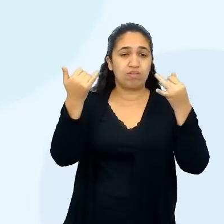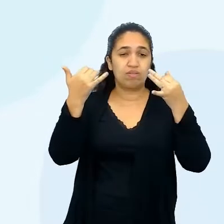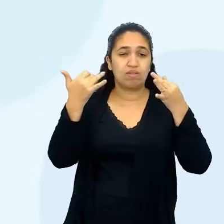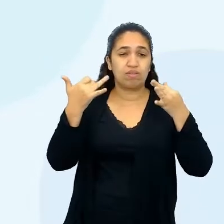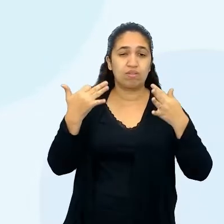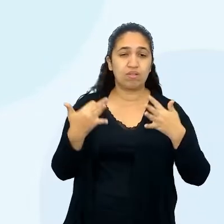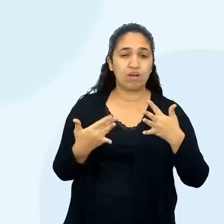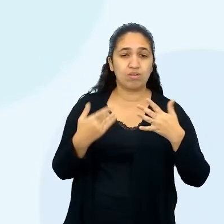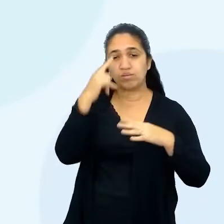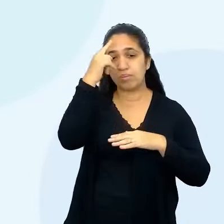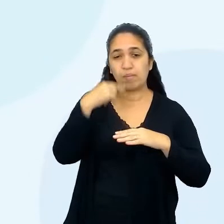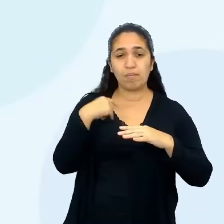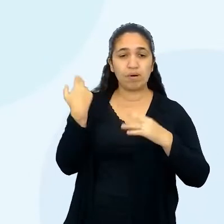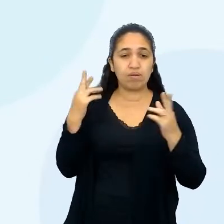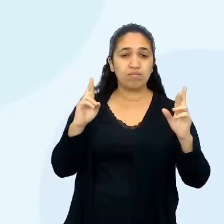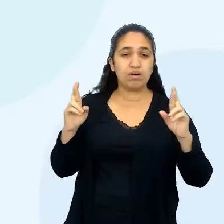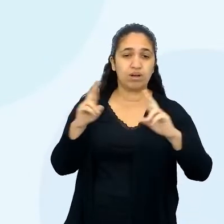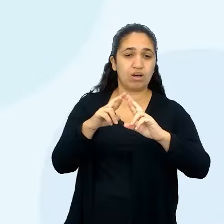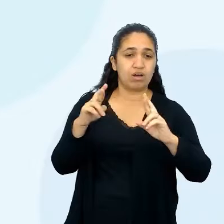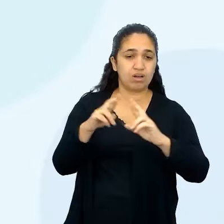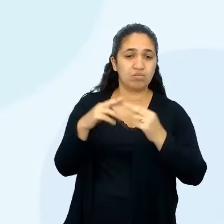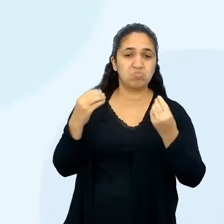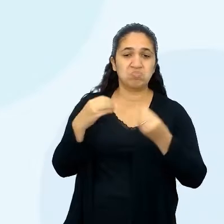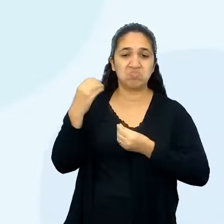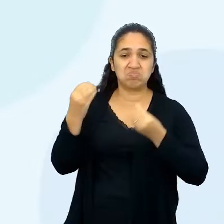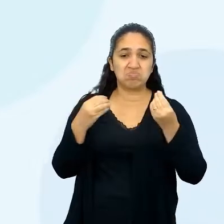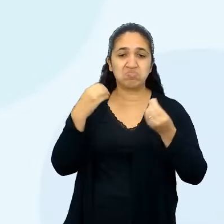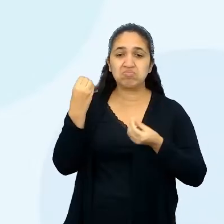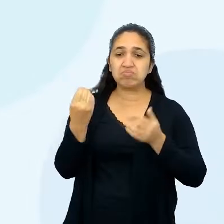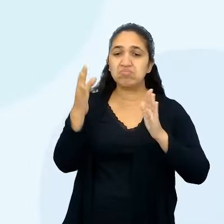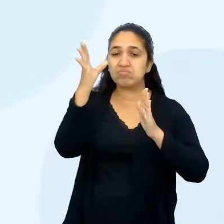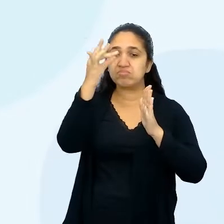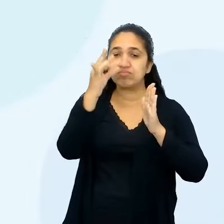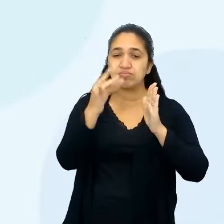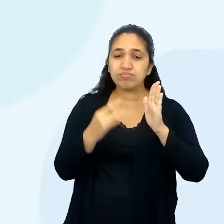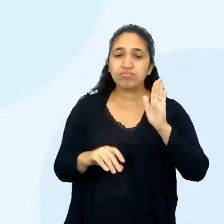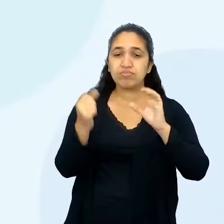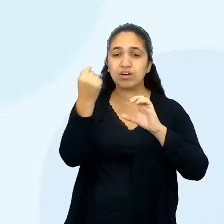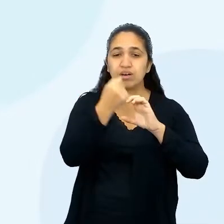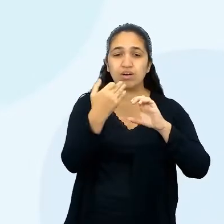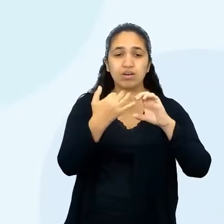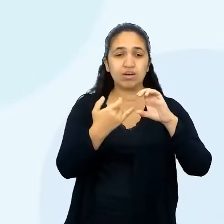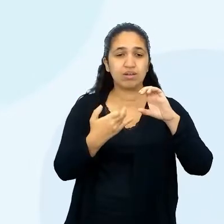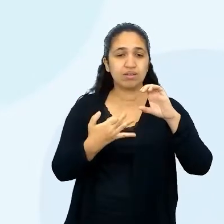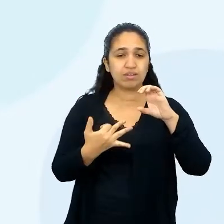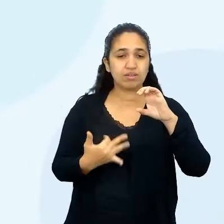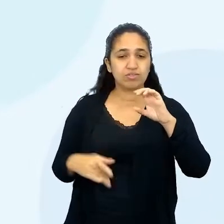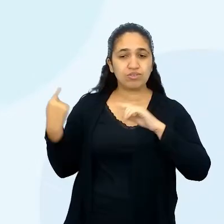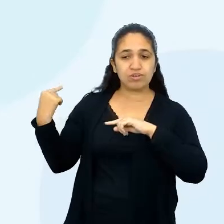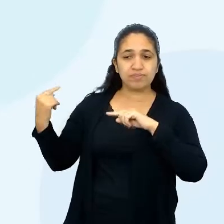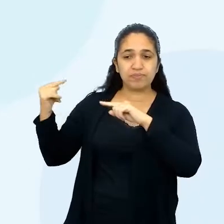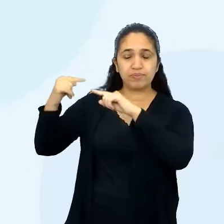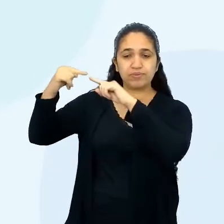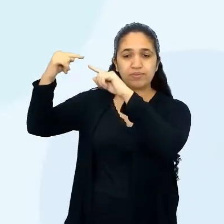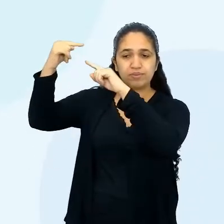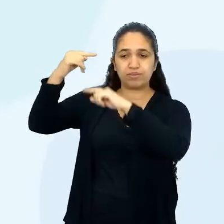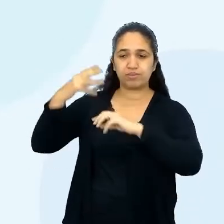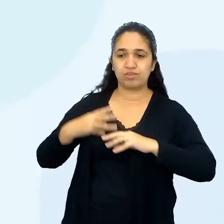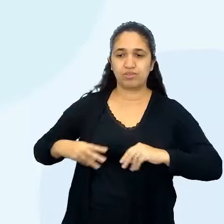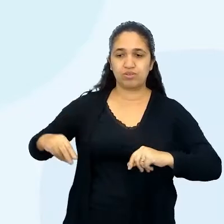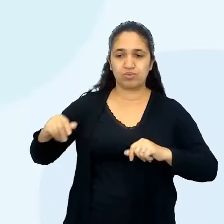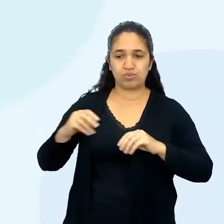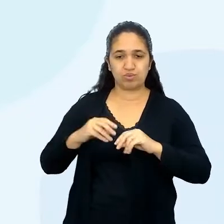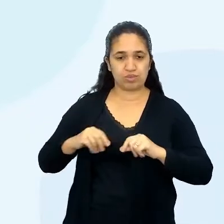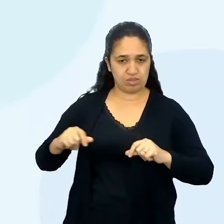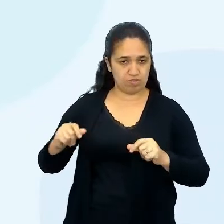do seu perfil representativo, ou seja, a descrição de características identificadas no campo,